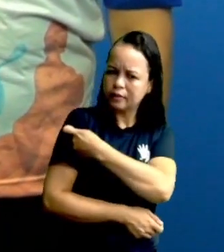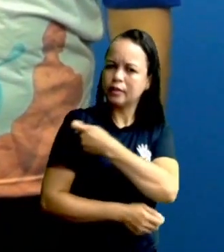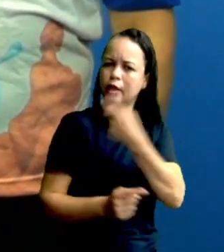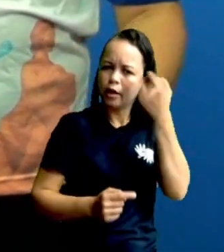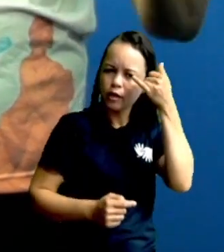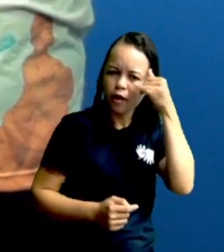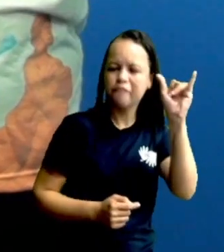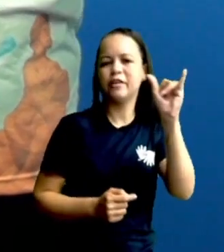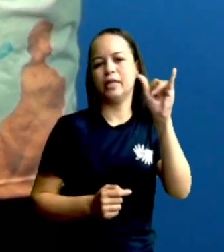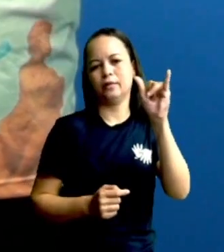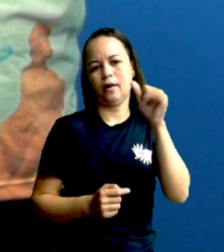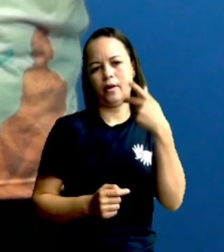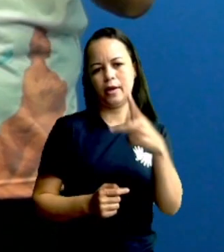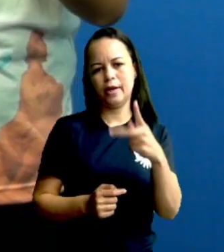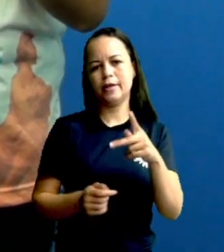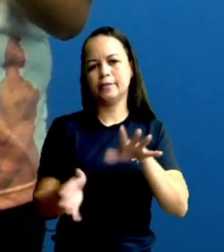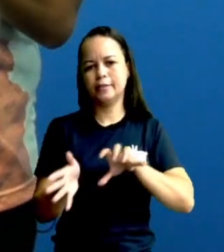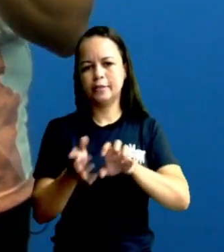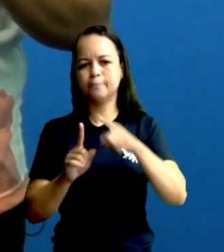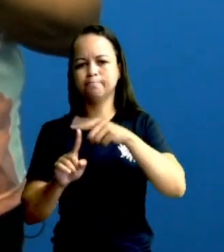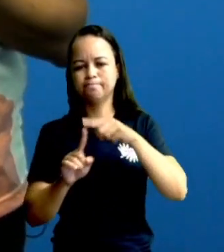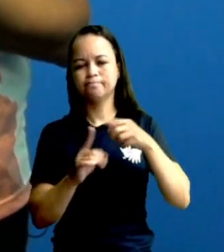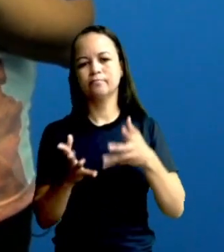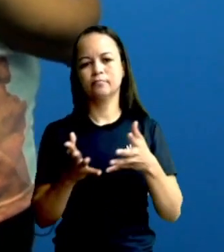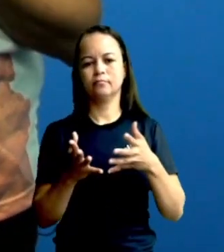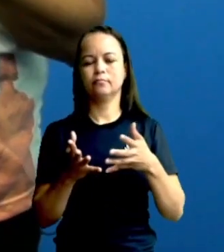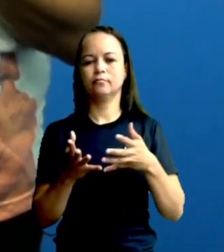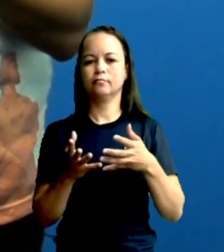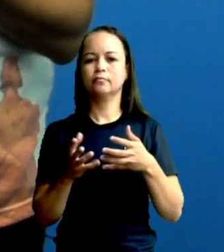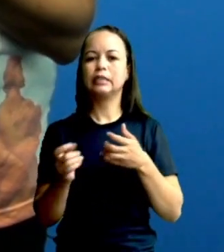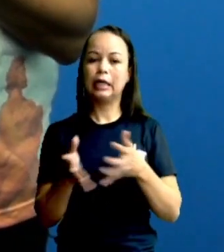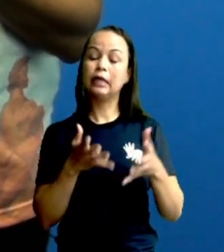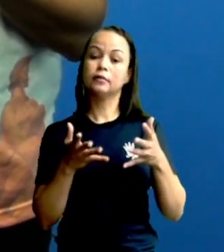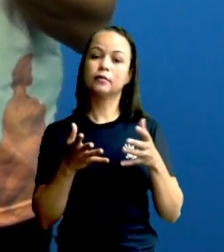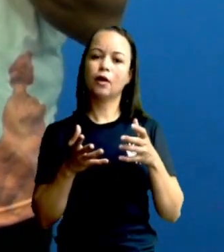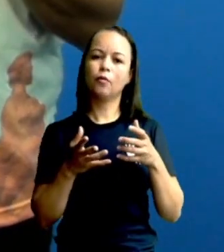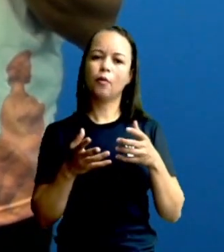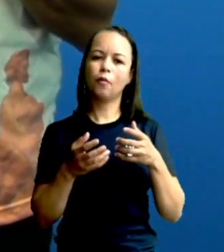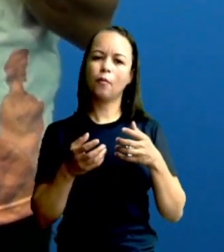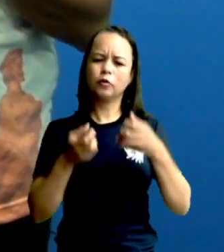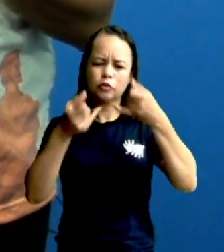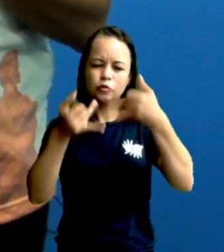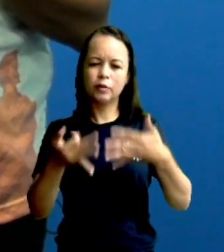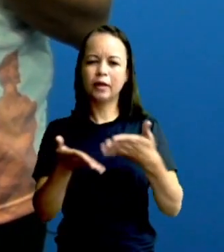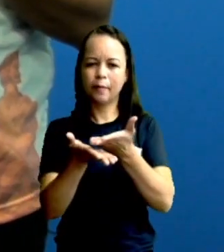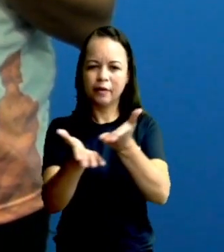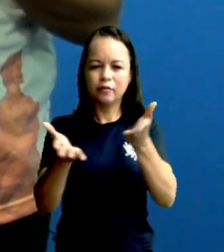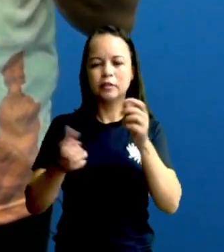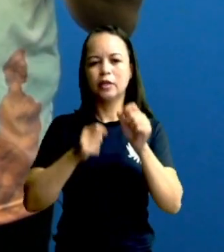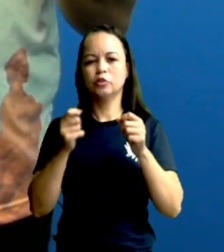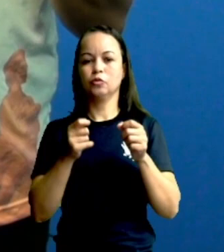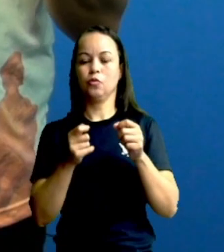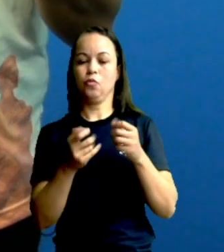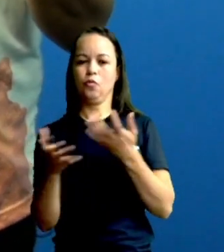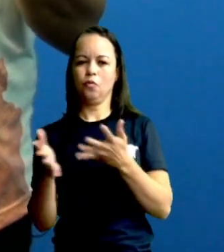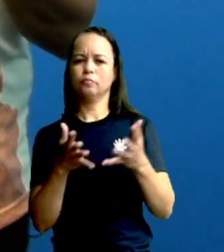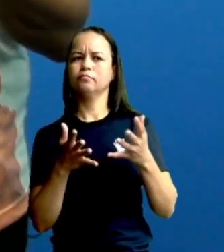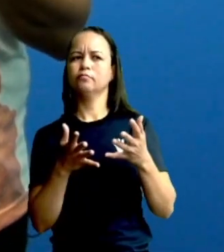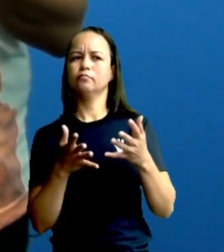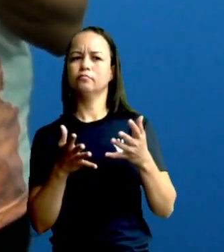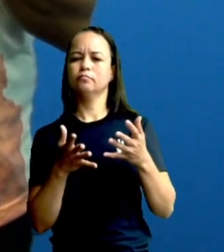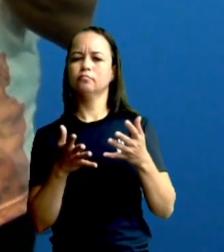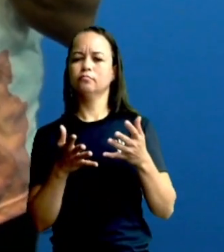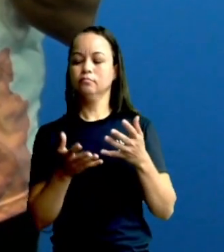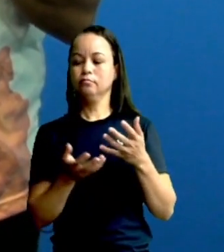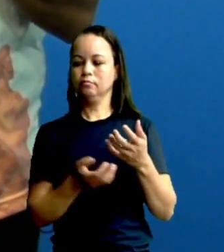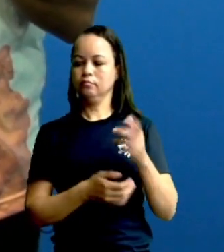câncer. Veja que coisa massa. Eu posso dizer com muita tranquilidade, gente. O HPV é